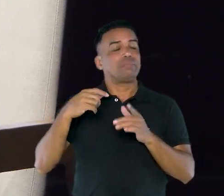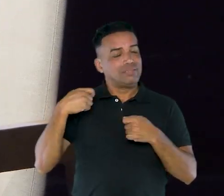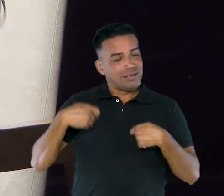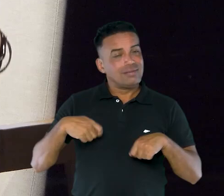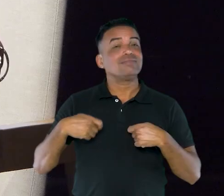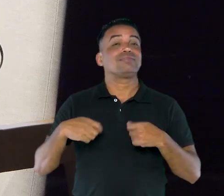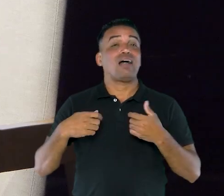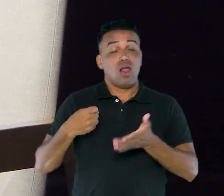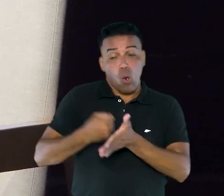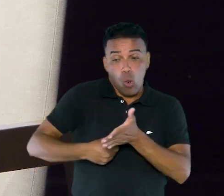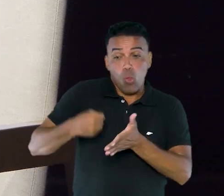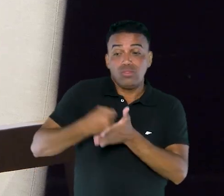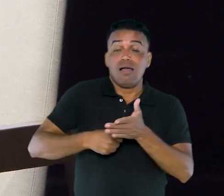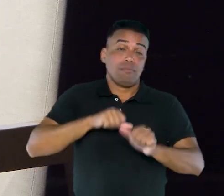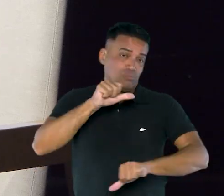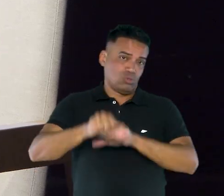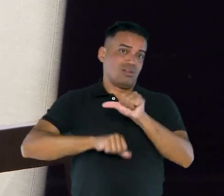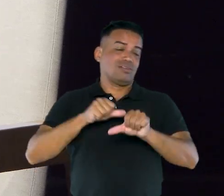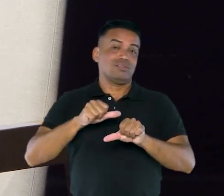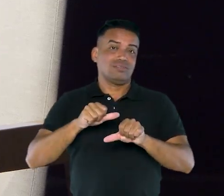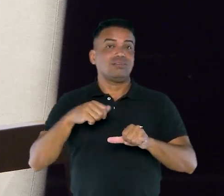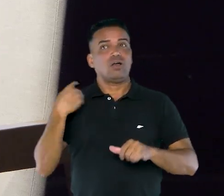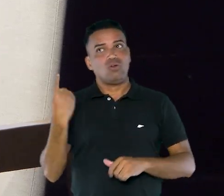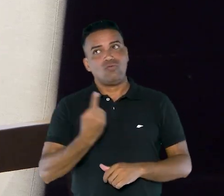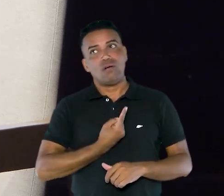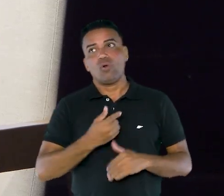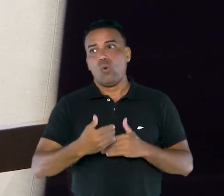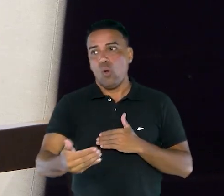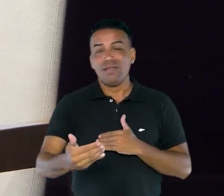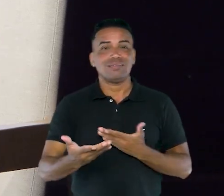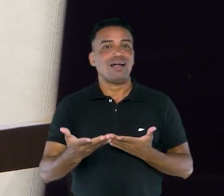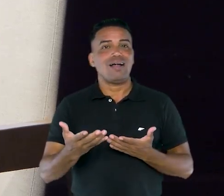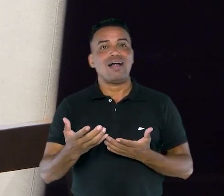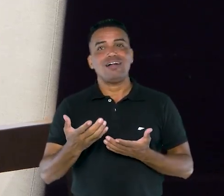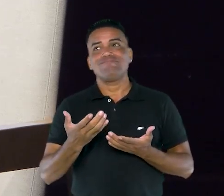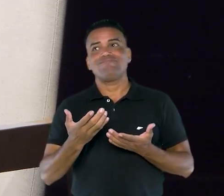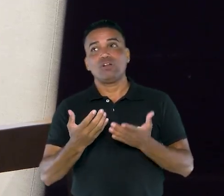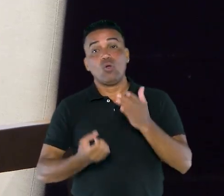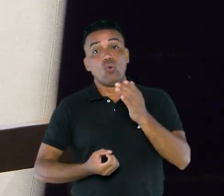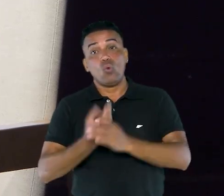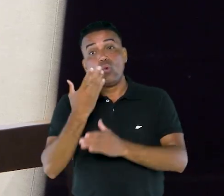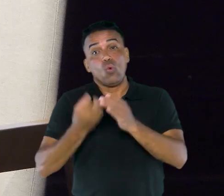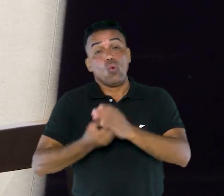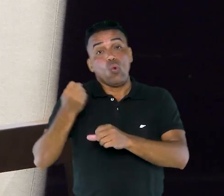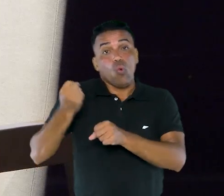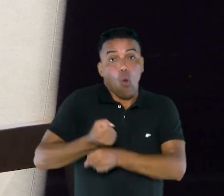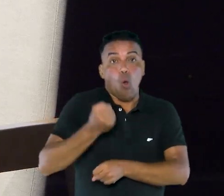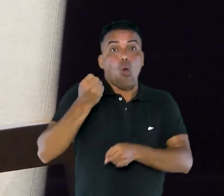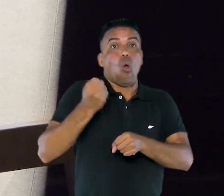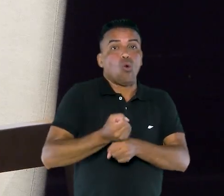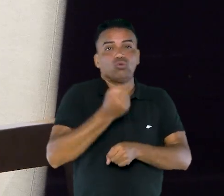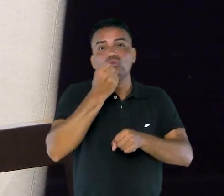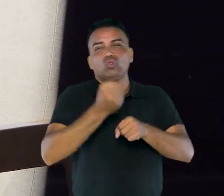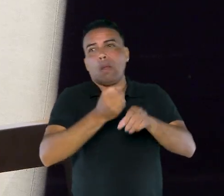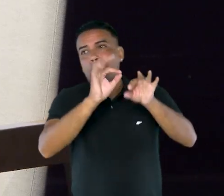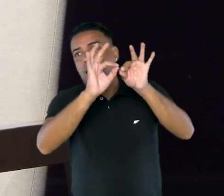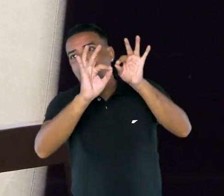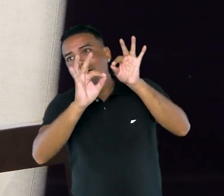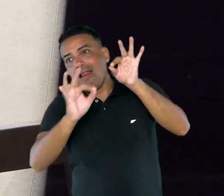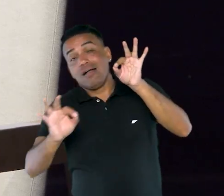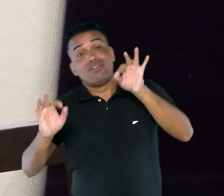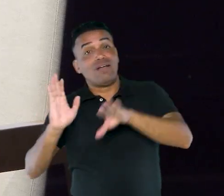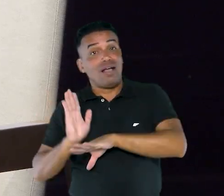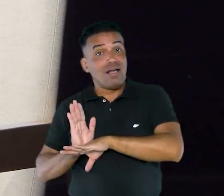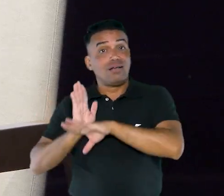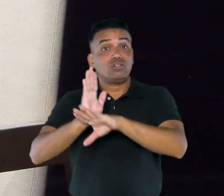gente realmente precisa lutar por uma mudança, e aí a gente vai começar a tecer esse longo fio que vai, talvez,